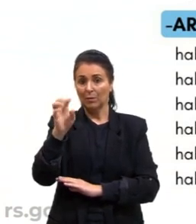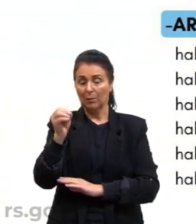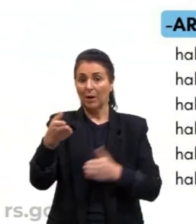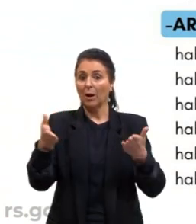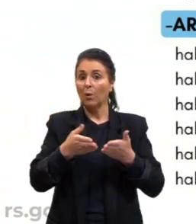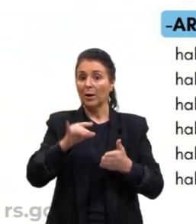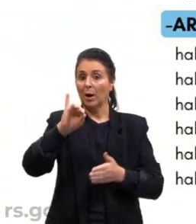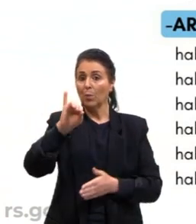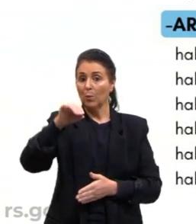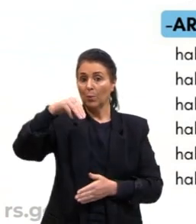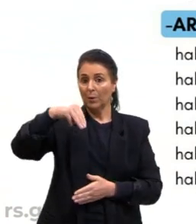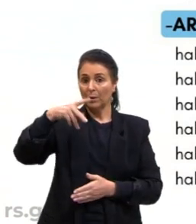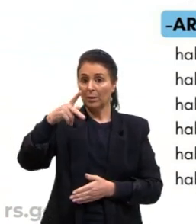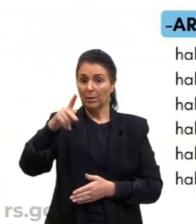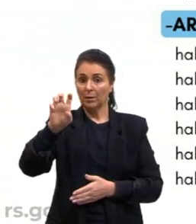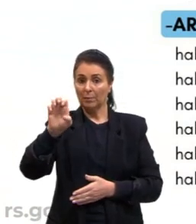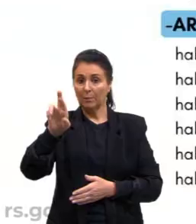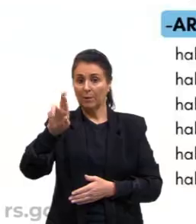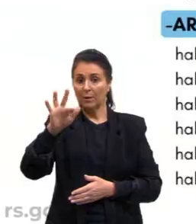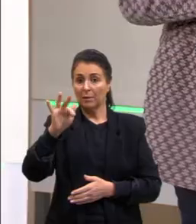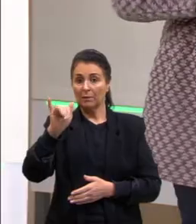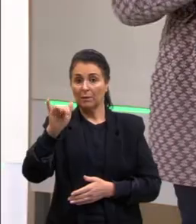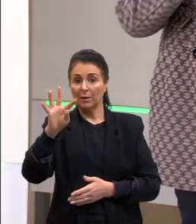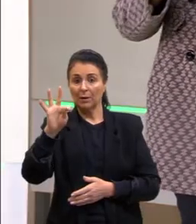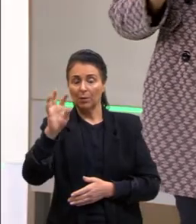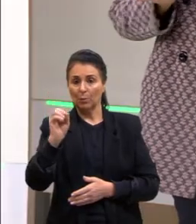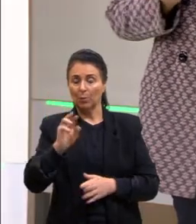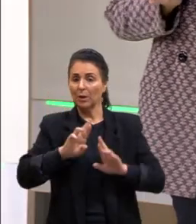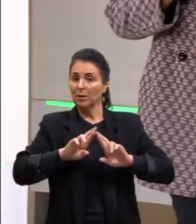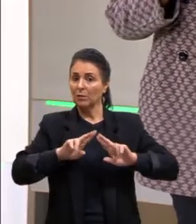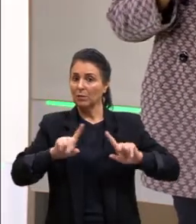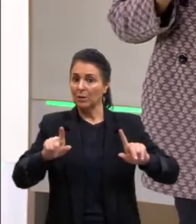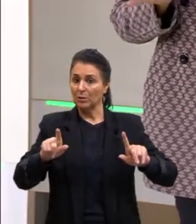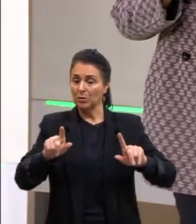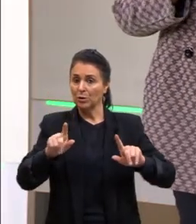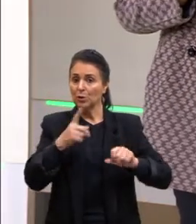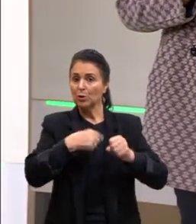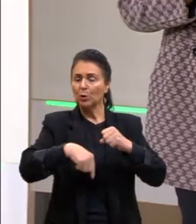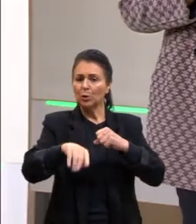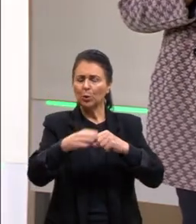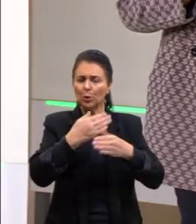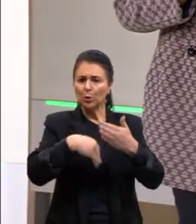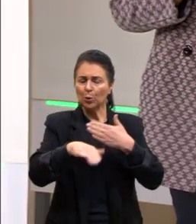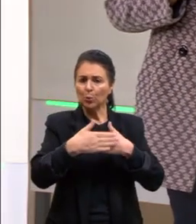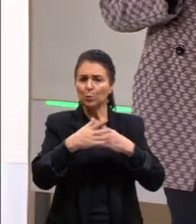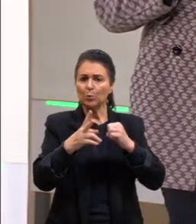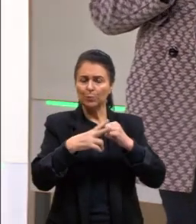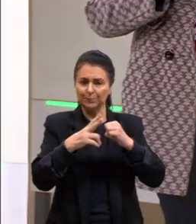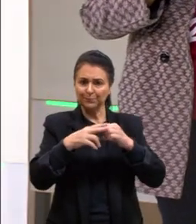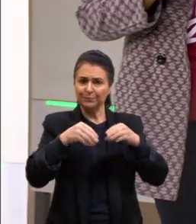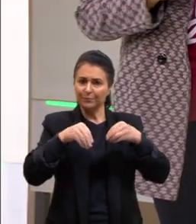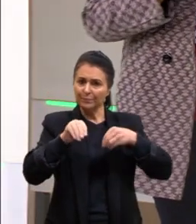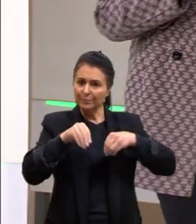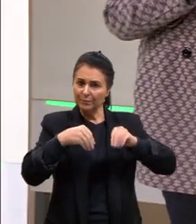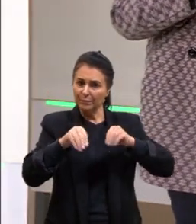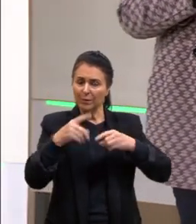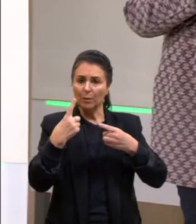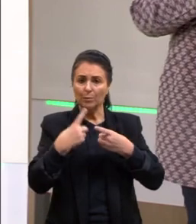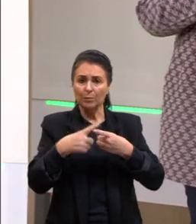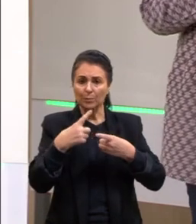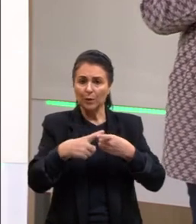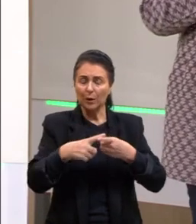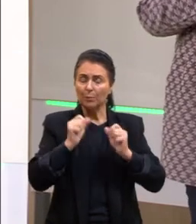ele é um pouquinho diferente dos demais tempos de todos os tempos tanto do indicativo quanto do subjuntivo por quê